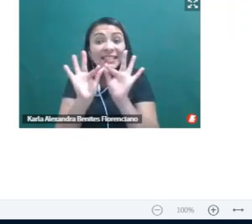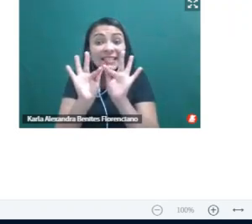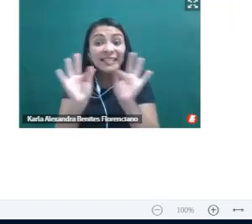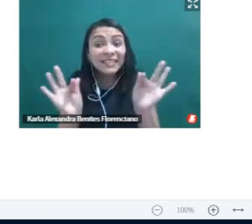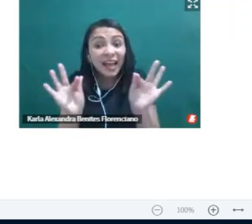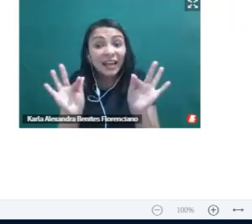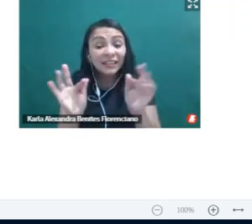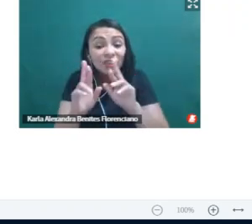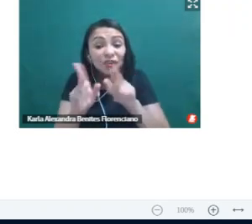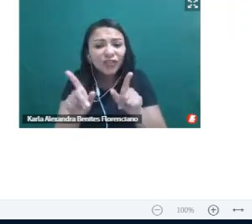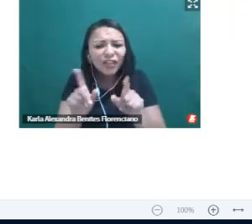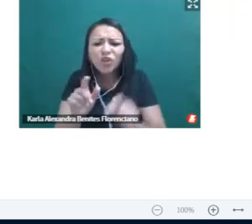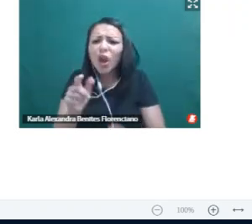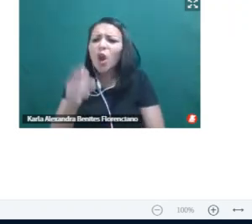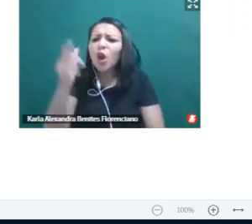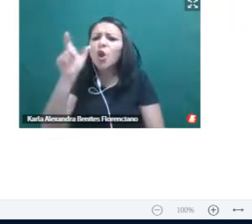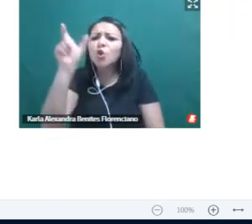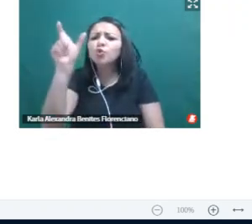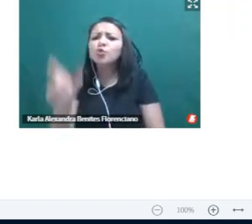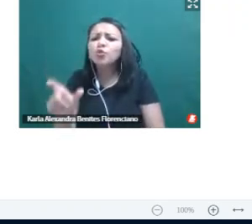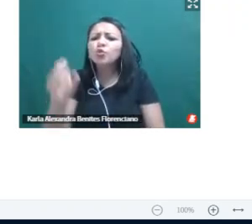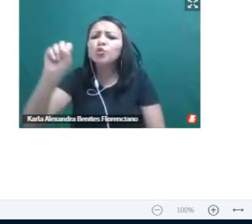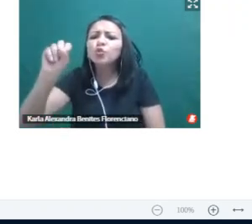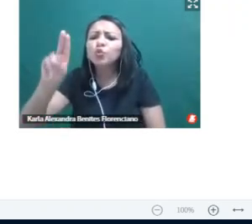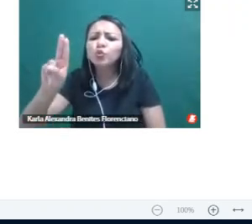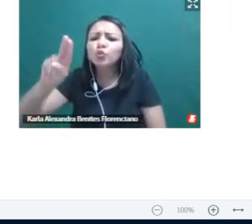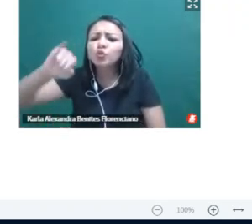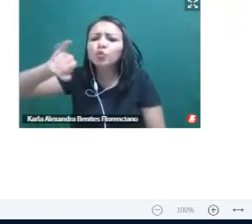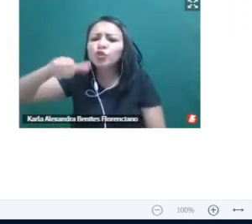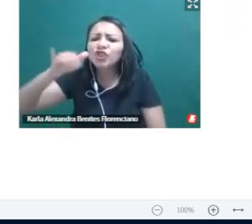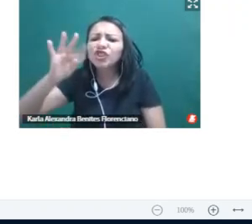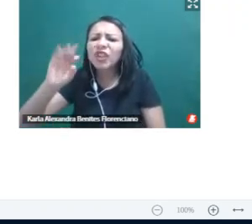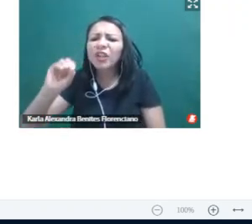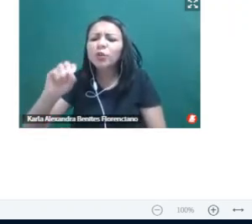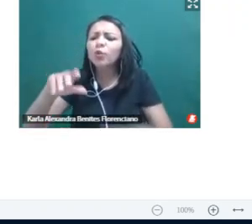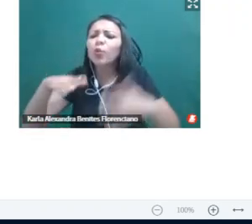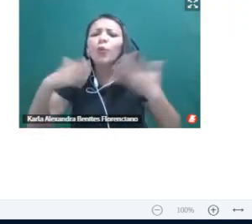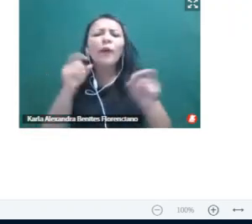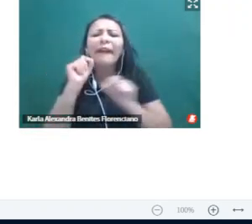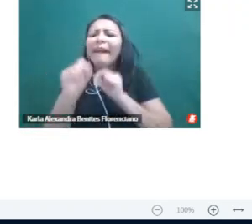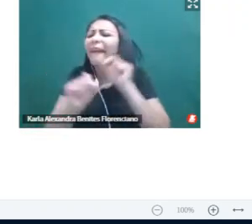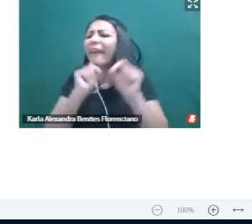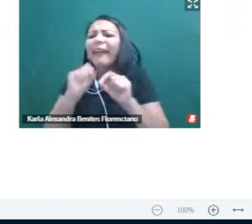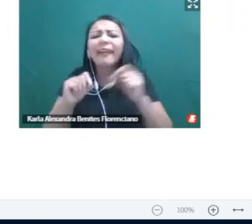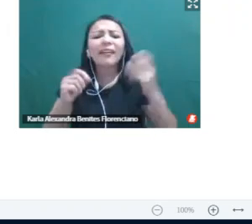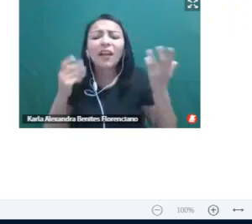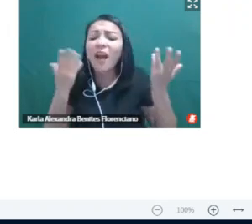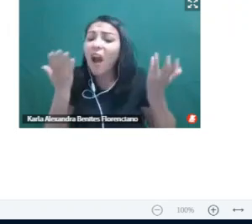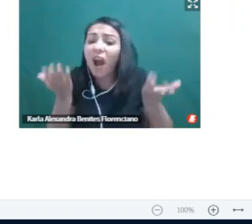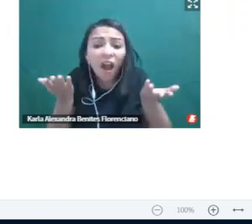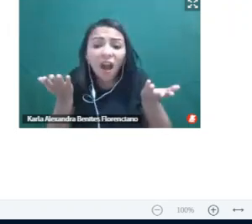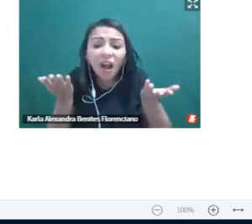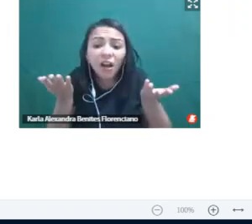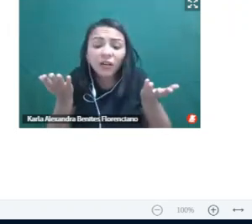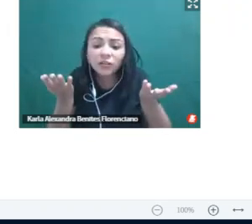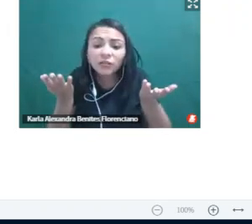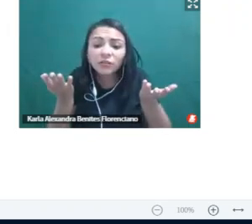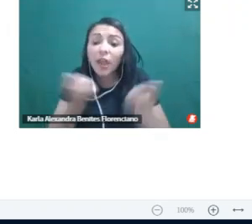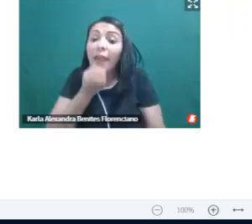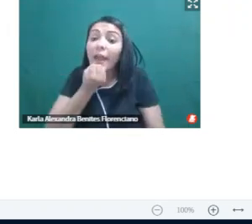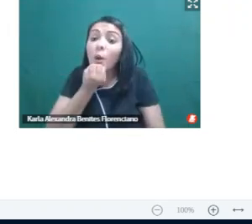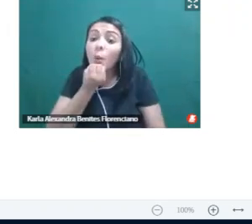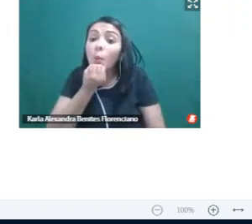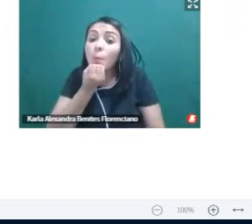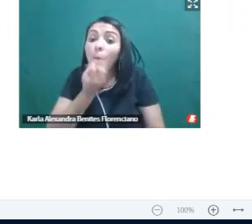sujeito? O sujeito é o mesmo daquela outra oração, tá? É o bom